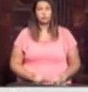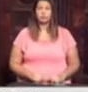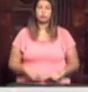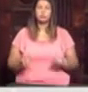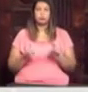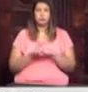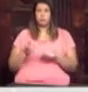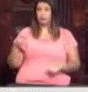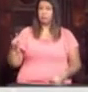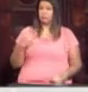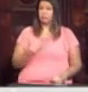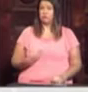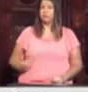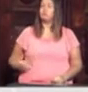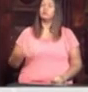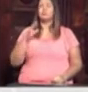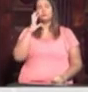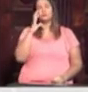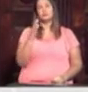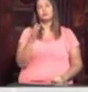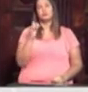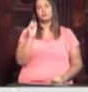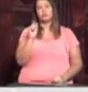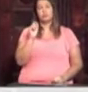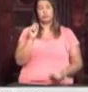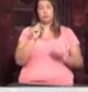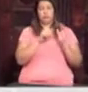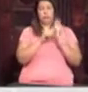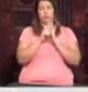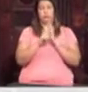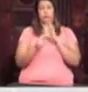sobre automóveis usados e